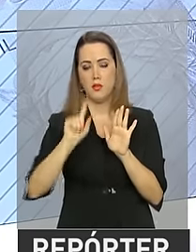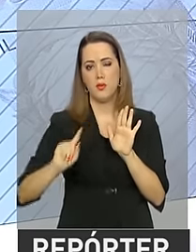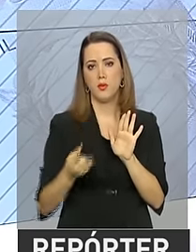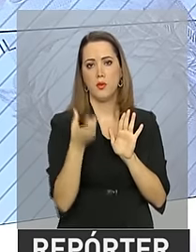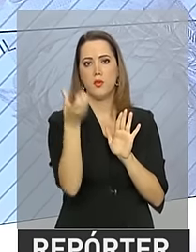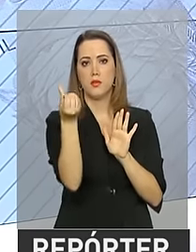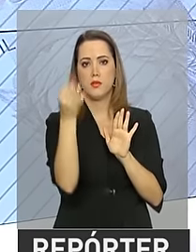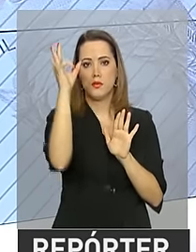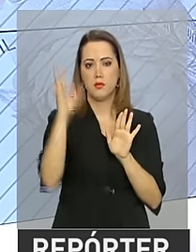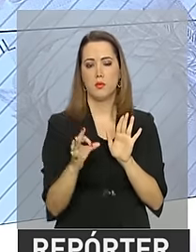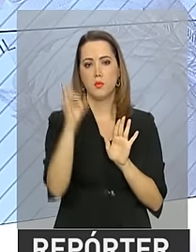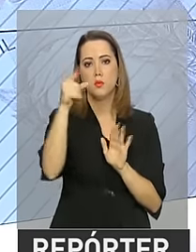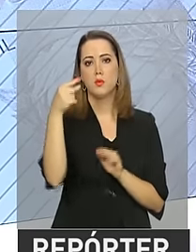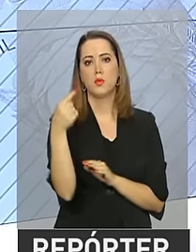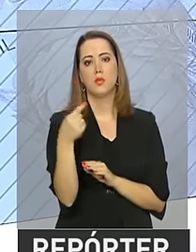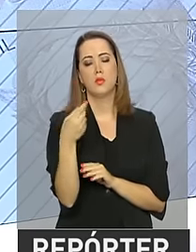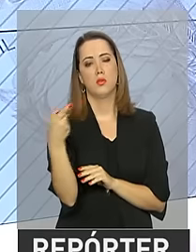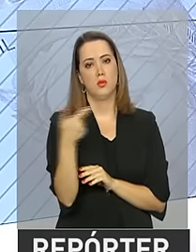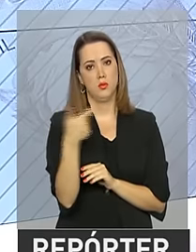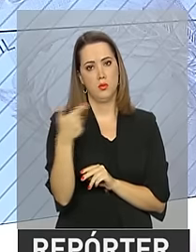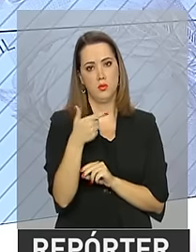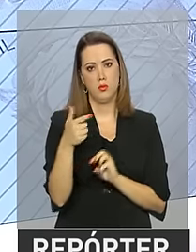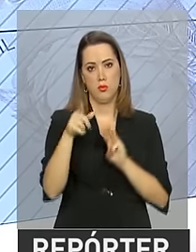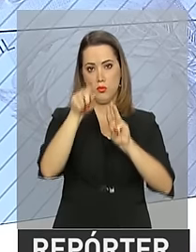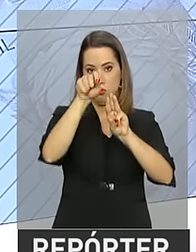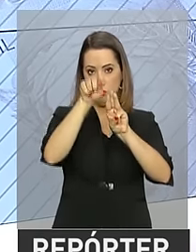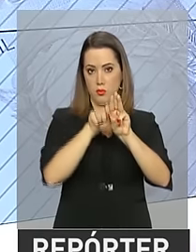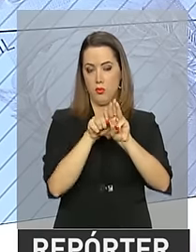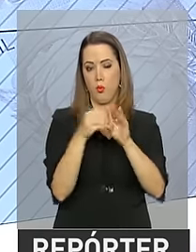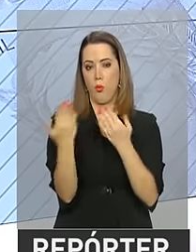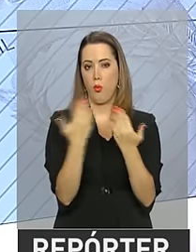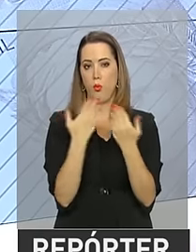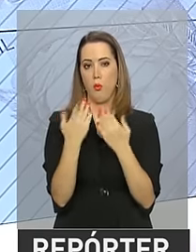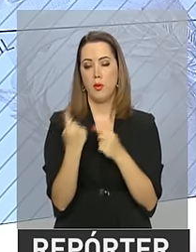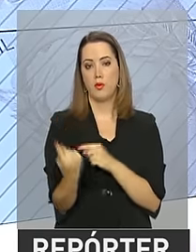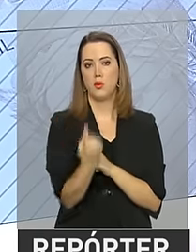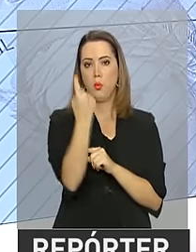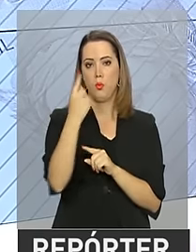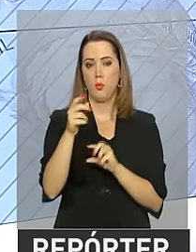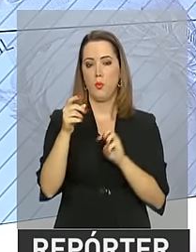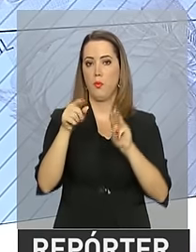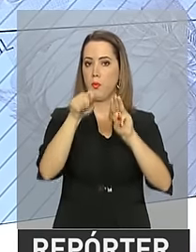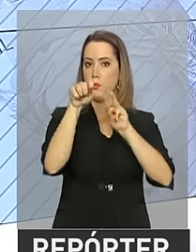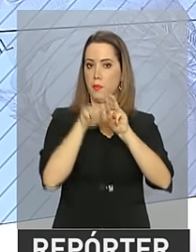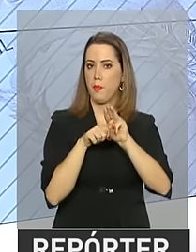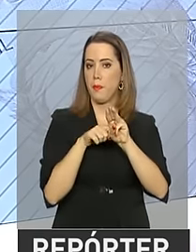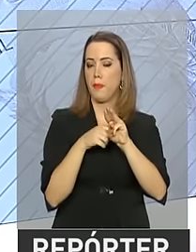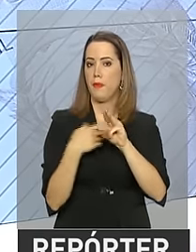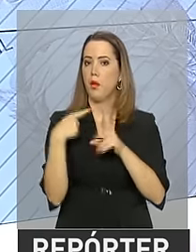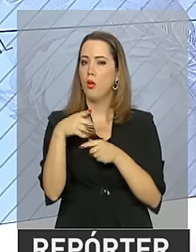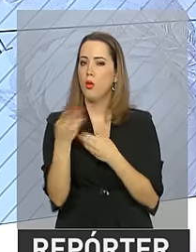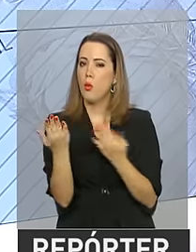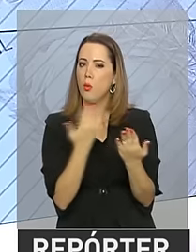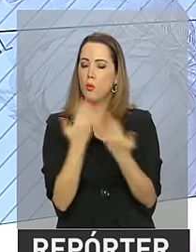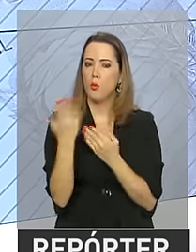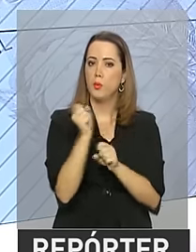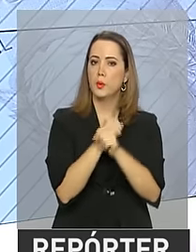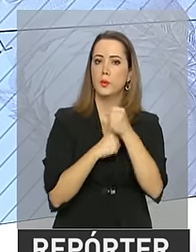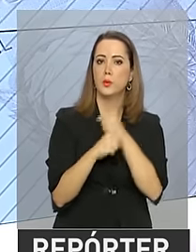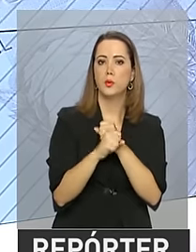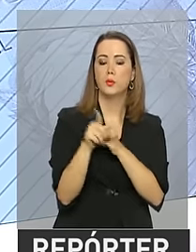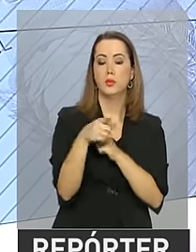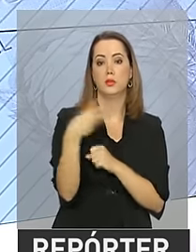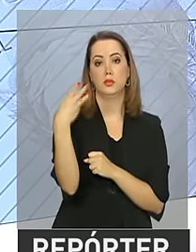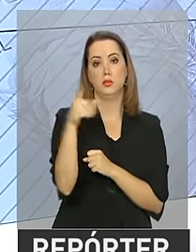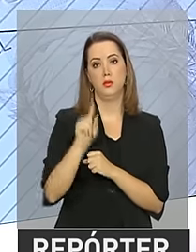por no segundo trimestre na comparação com o primeiro trimestre em relação ao mesmo período do ano passado a retração